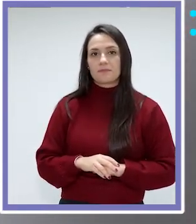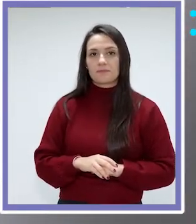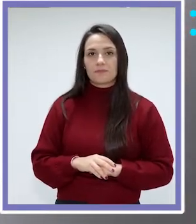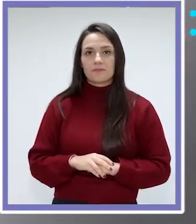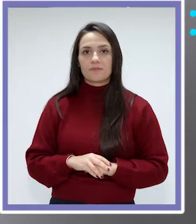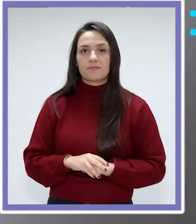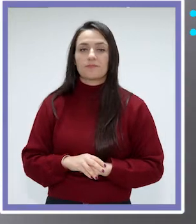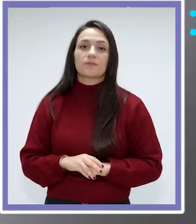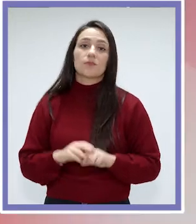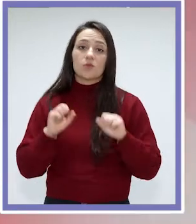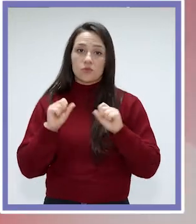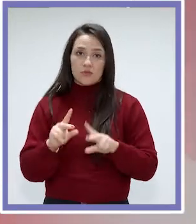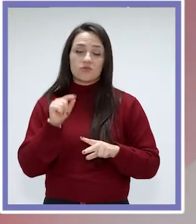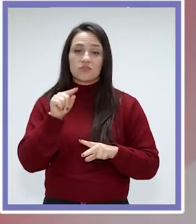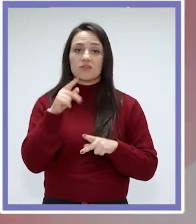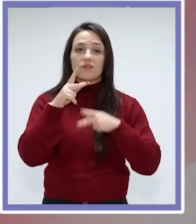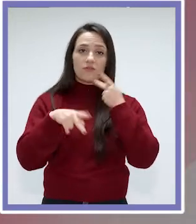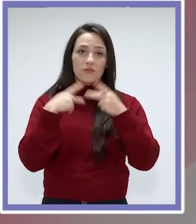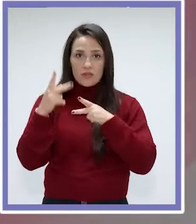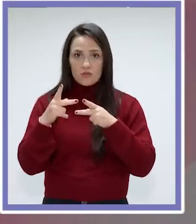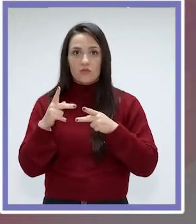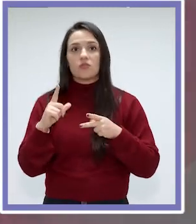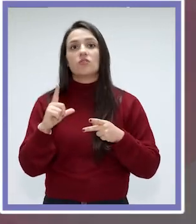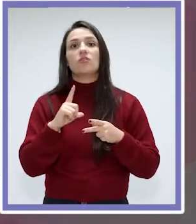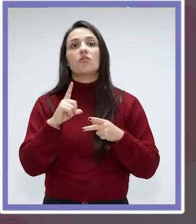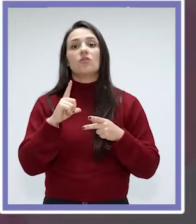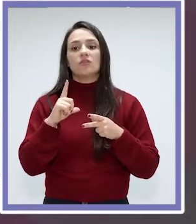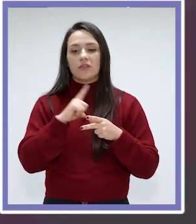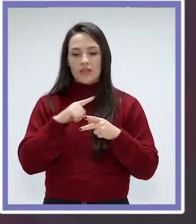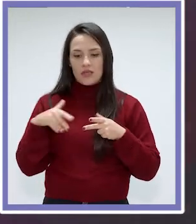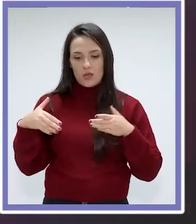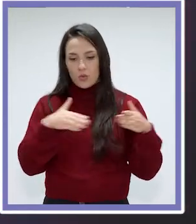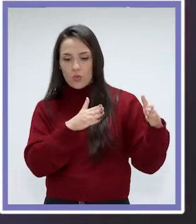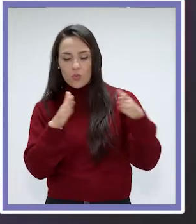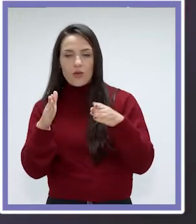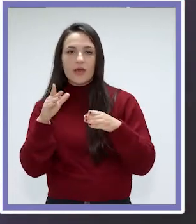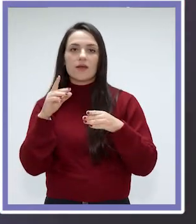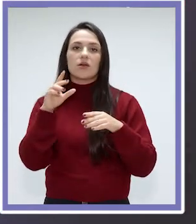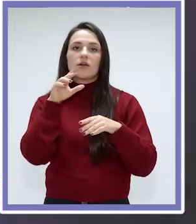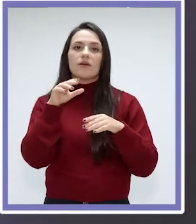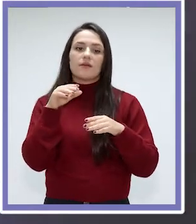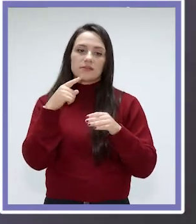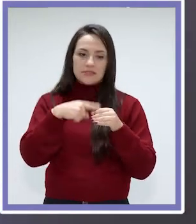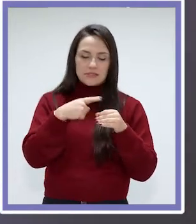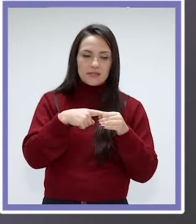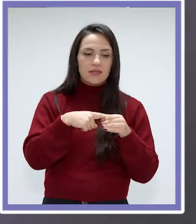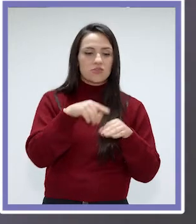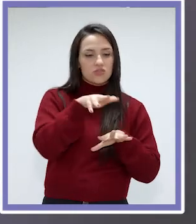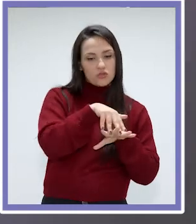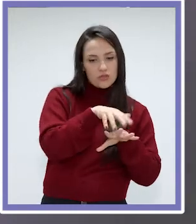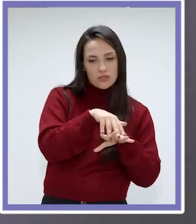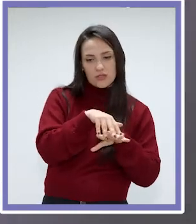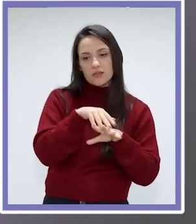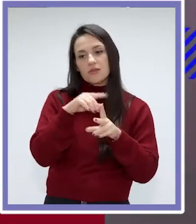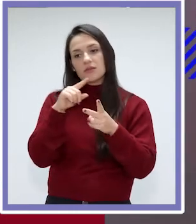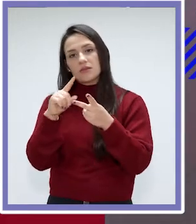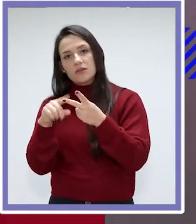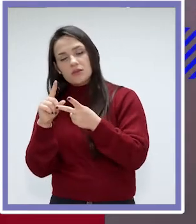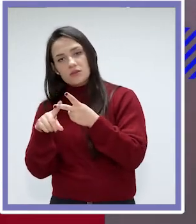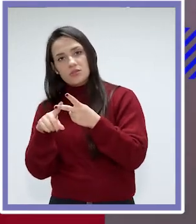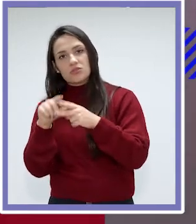Bom, temos a rota, o senhor falou que vai passar por municípios como Sidrolândia, Nilvac, Guia Lopes da